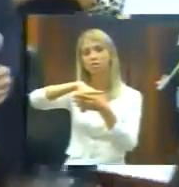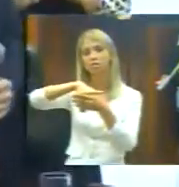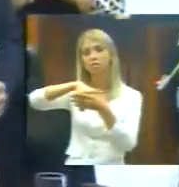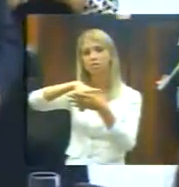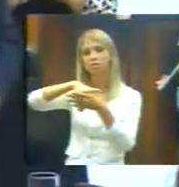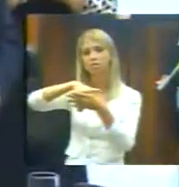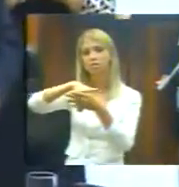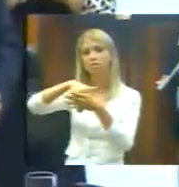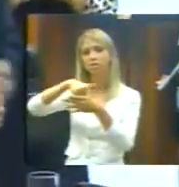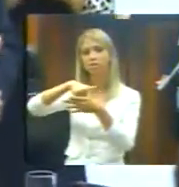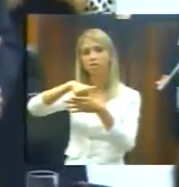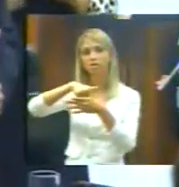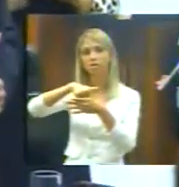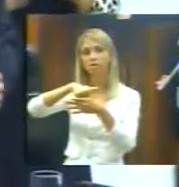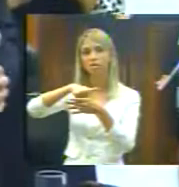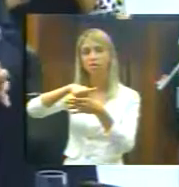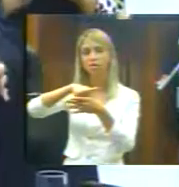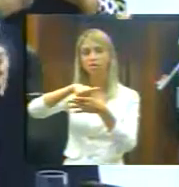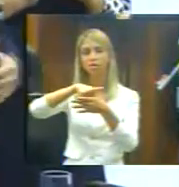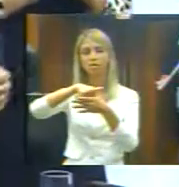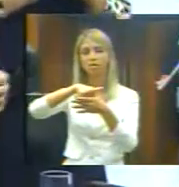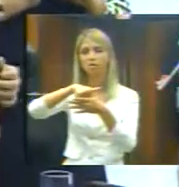Cuidado.